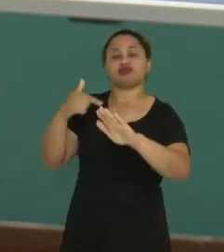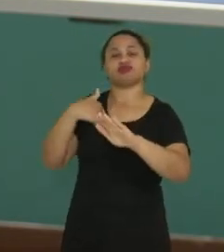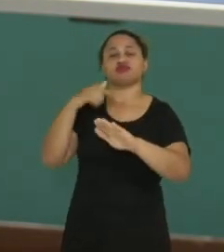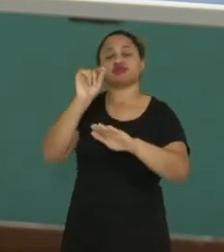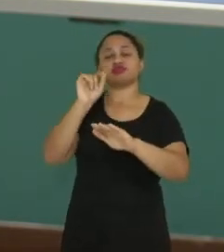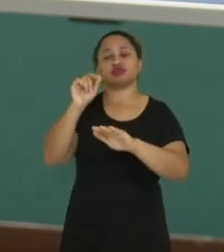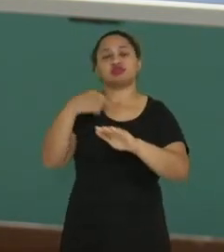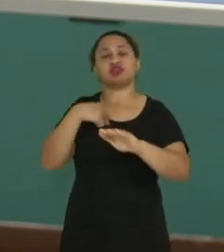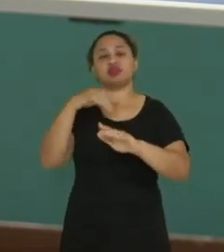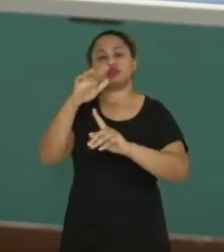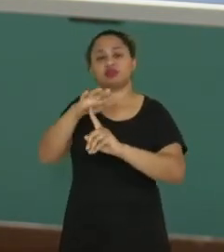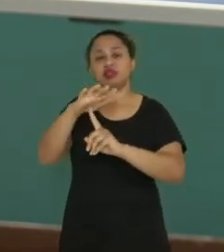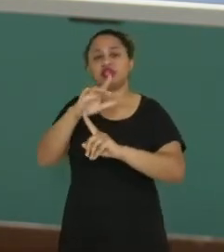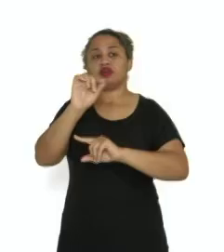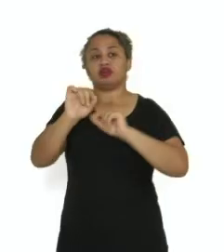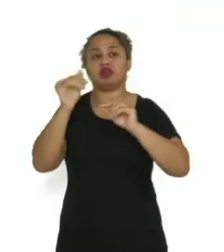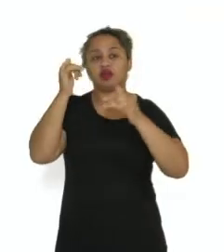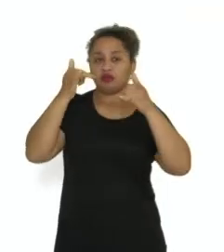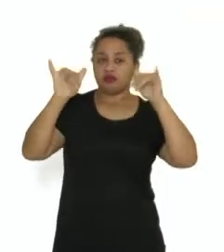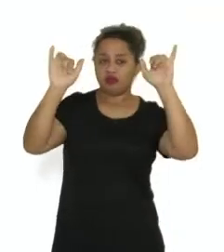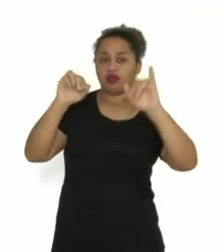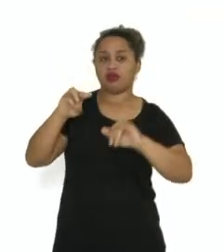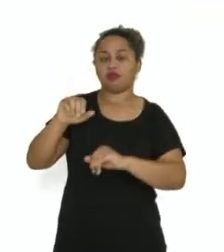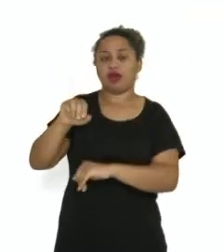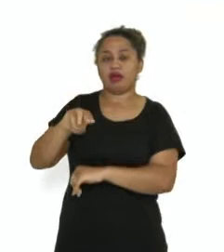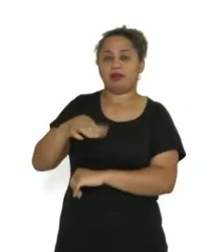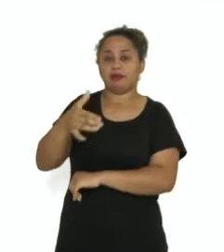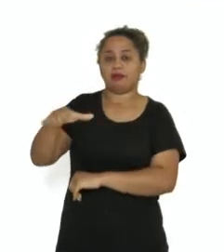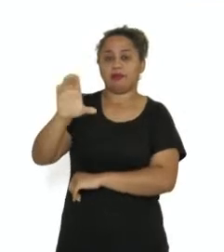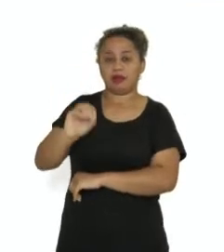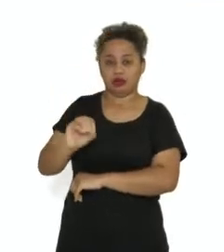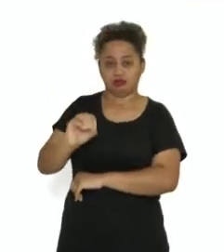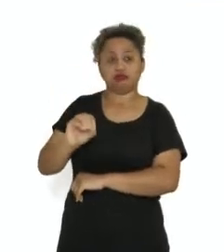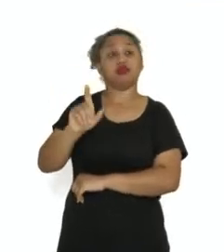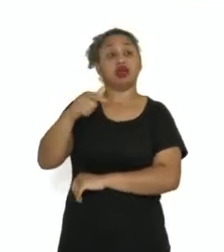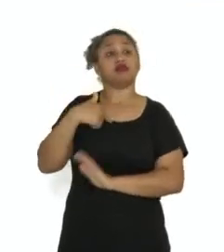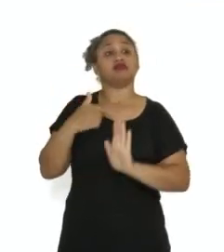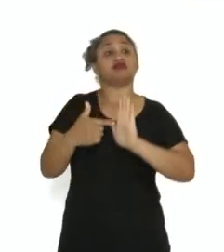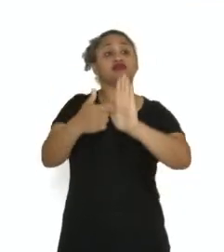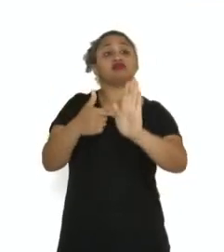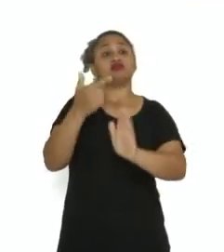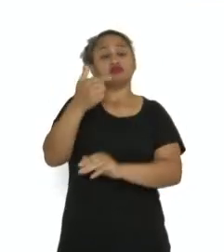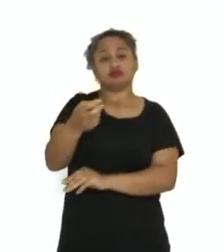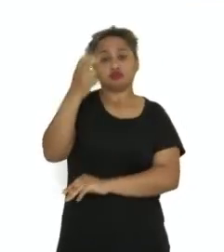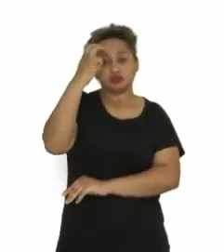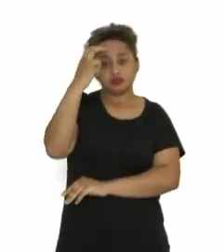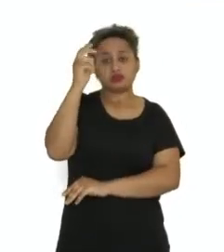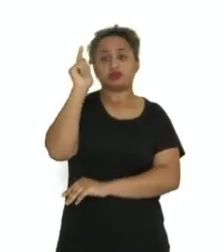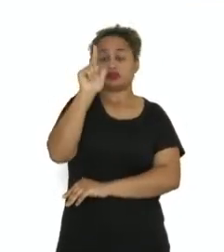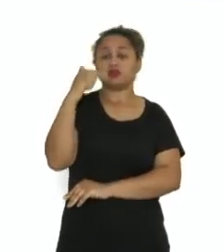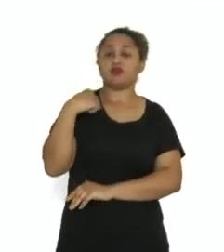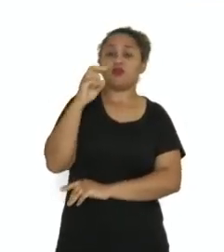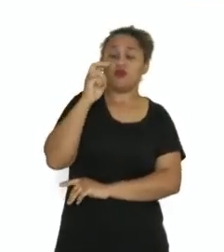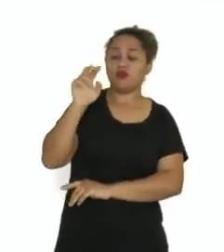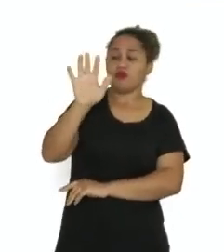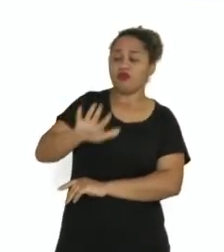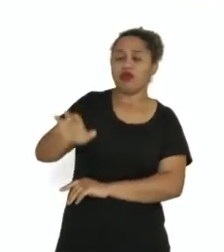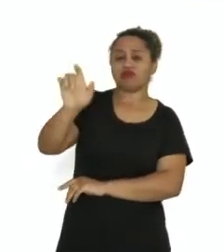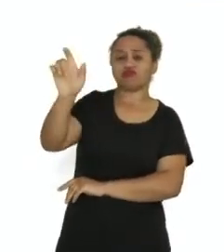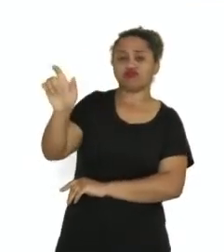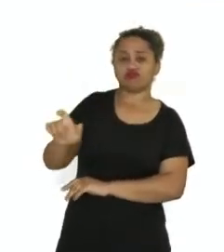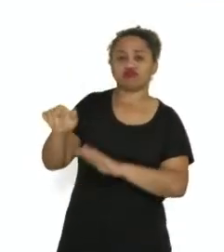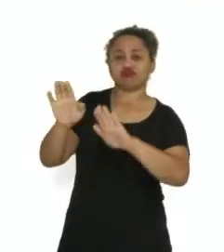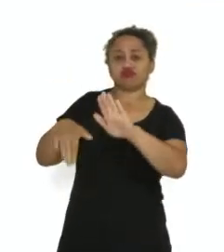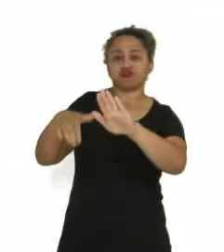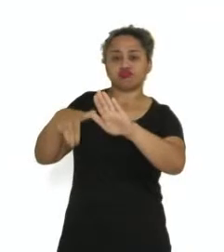de mamão, né? Então é uma das manifestações culturais, né, que você vai encontrar no litoral